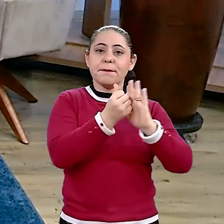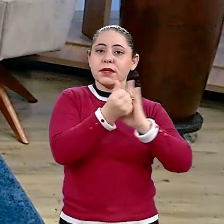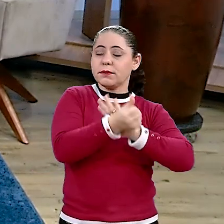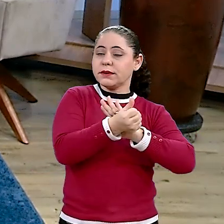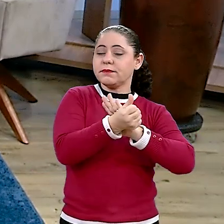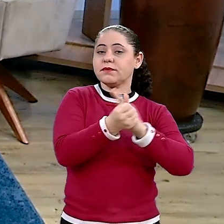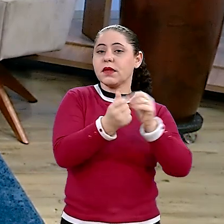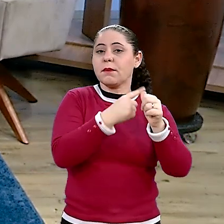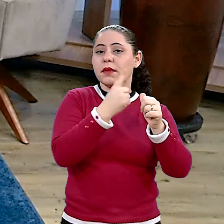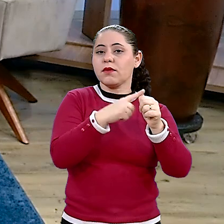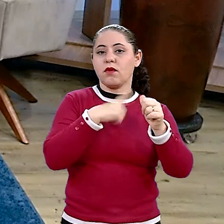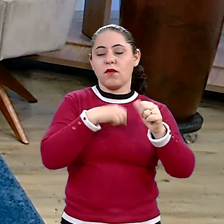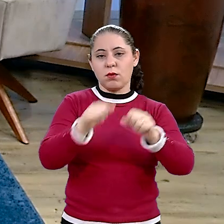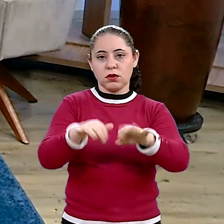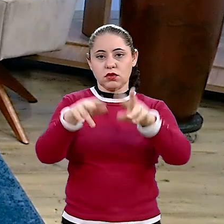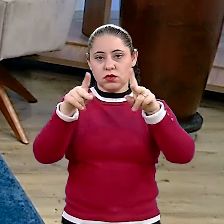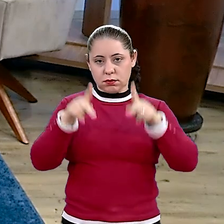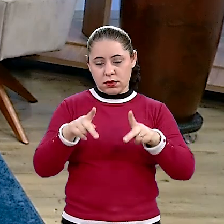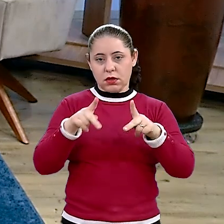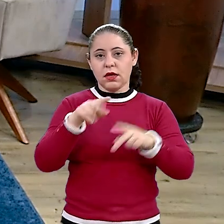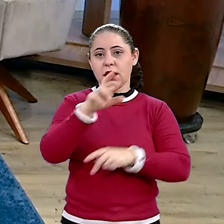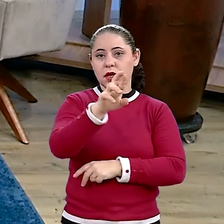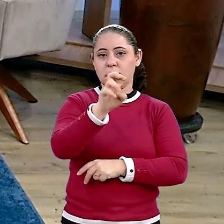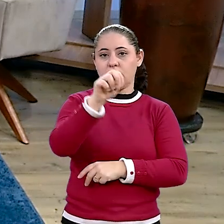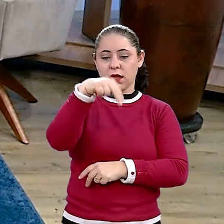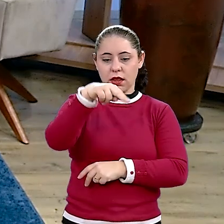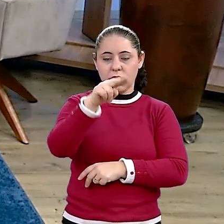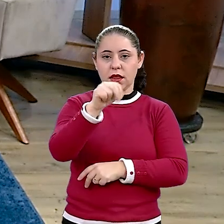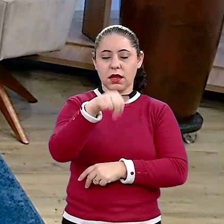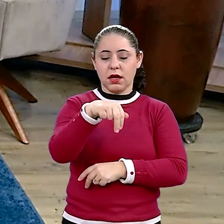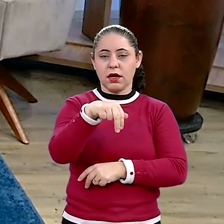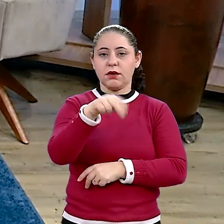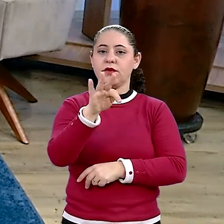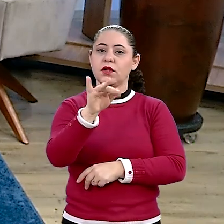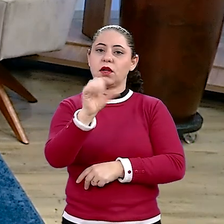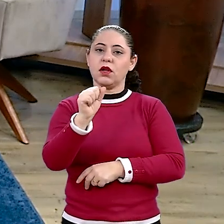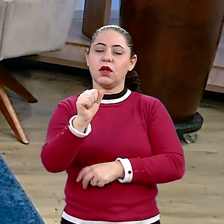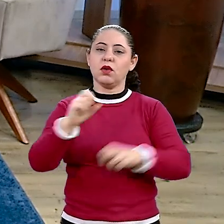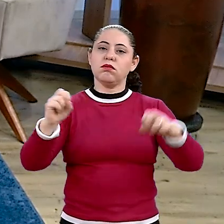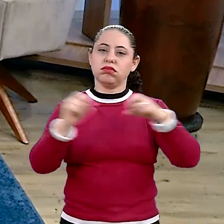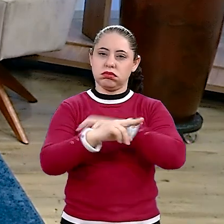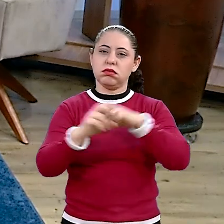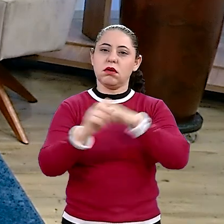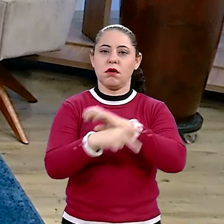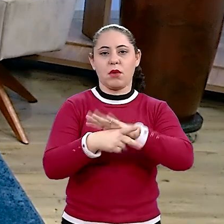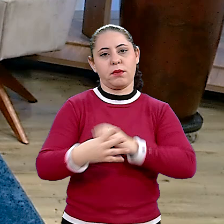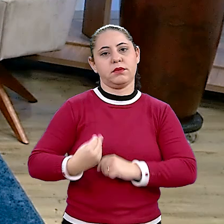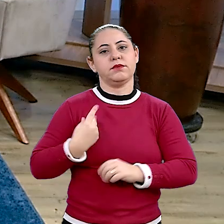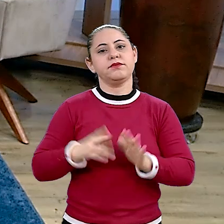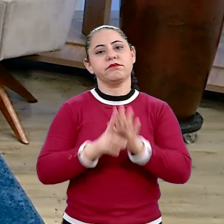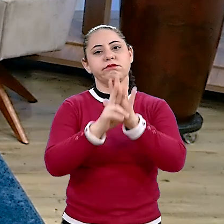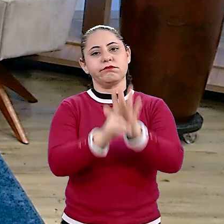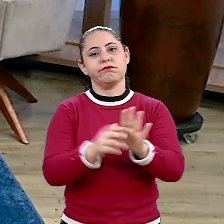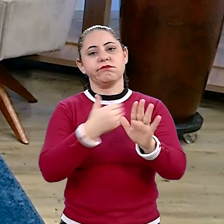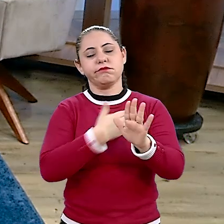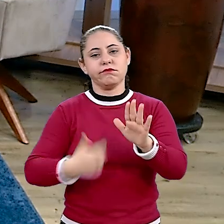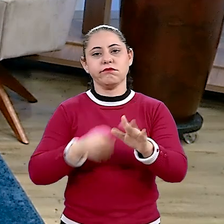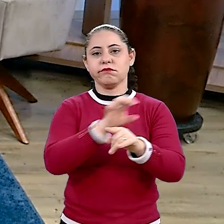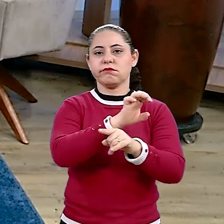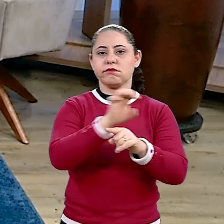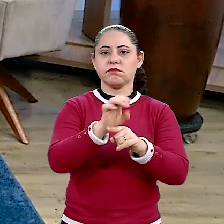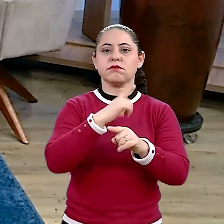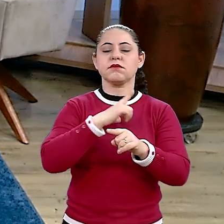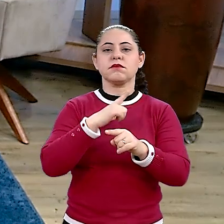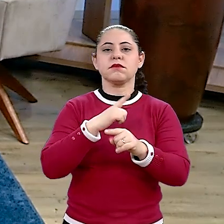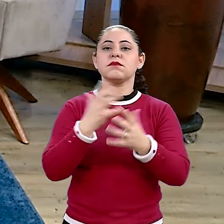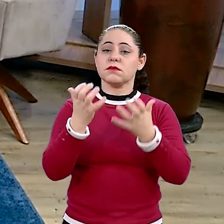semestre, tive uma audiência com o ministro Renan Filho, dos Transportes, esteve presente representantes do governo do estado do Mato